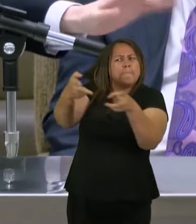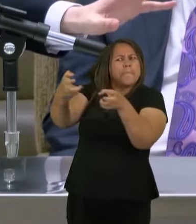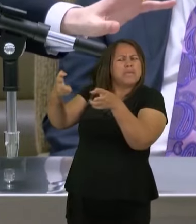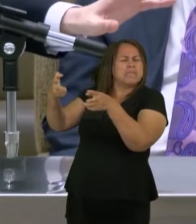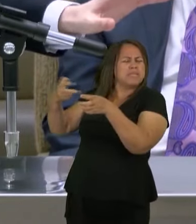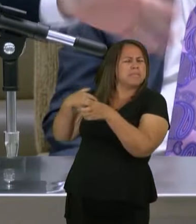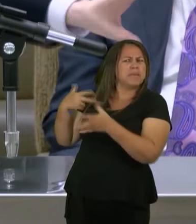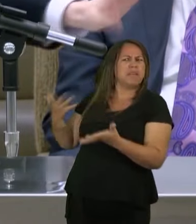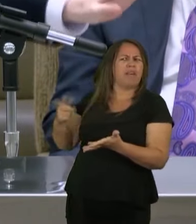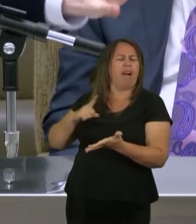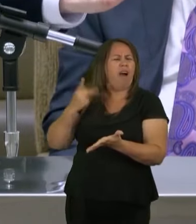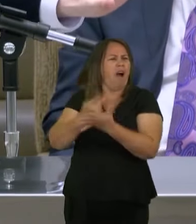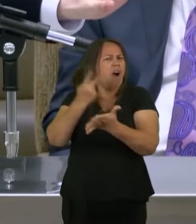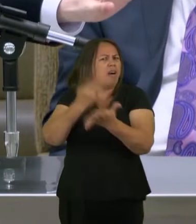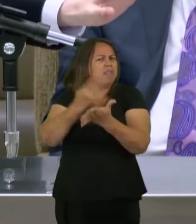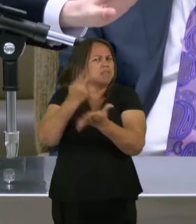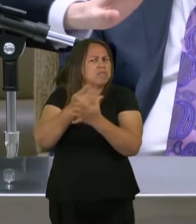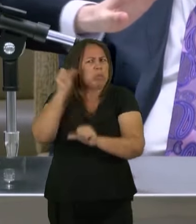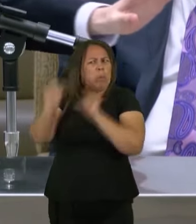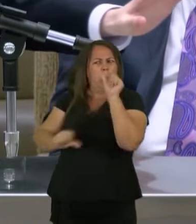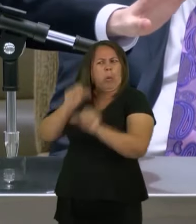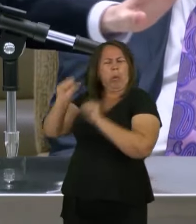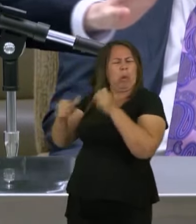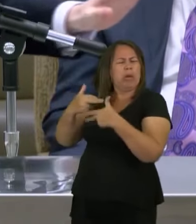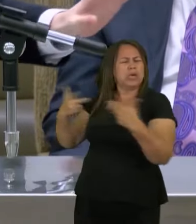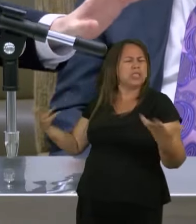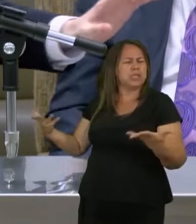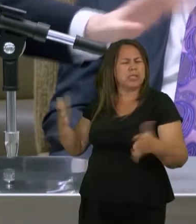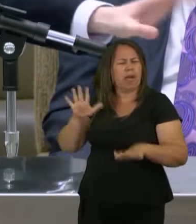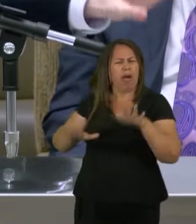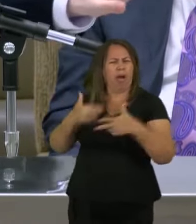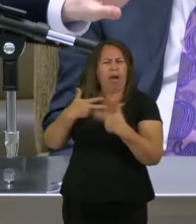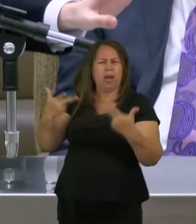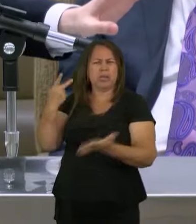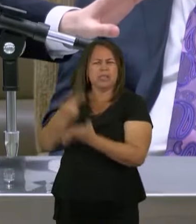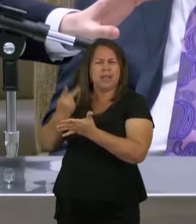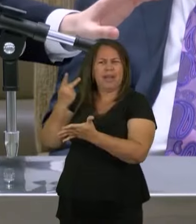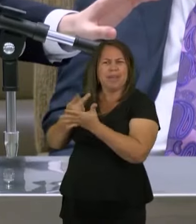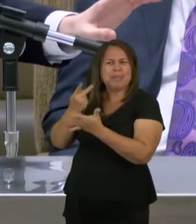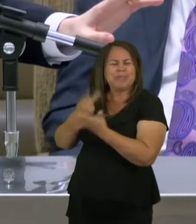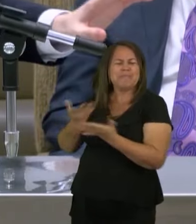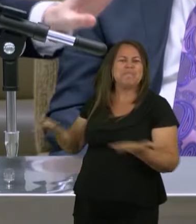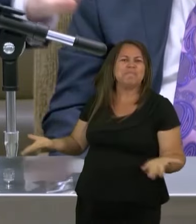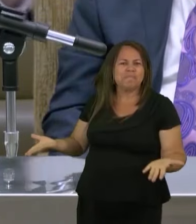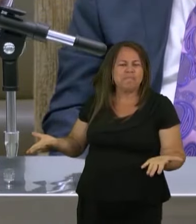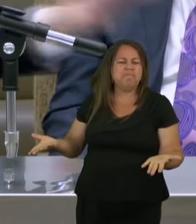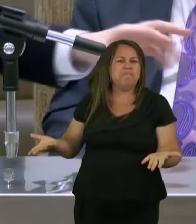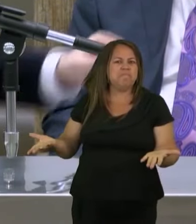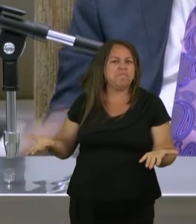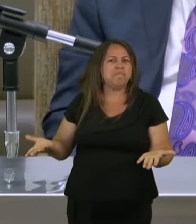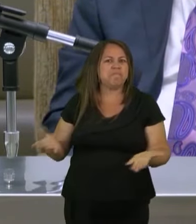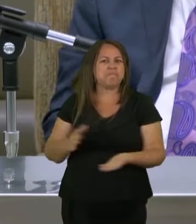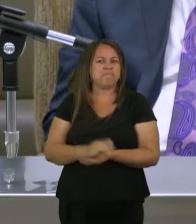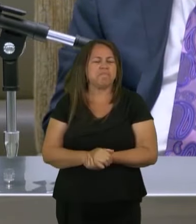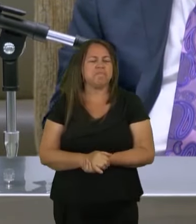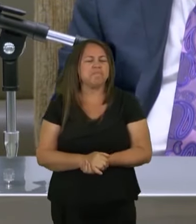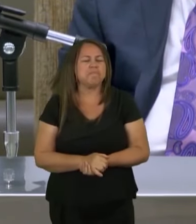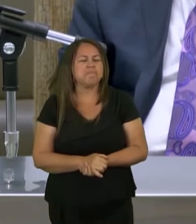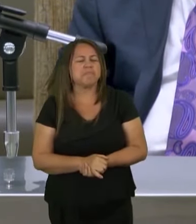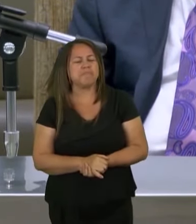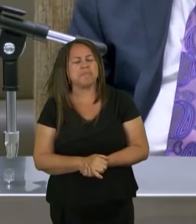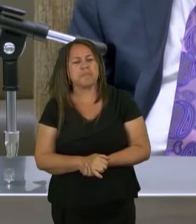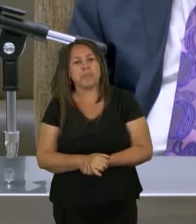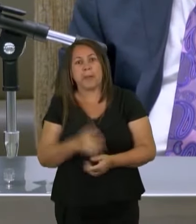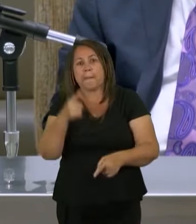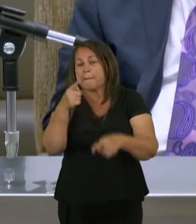alguma coisa foi mudada no lugar, alguma coisa foi transformada, alguma coisa foi